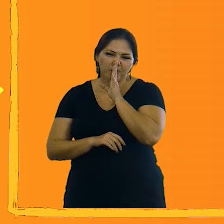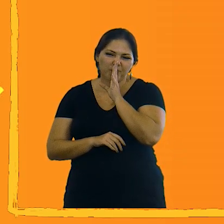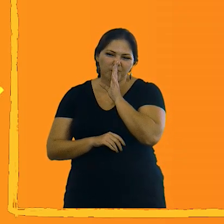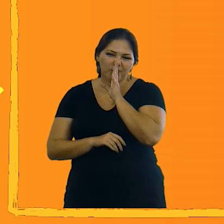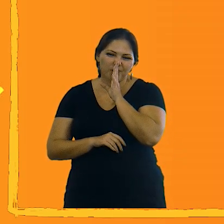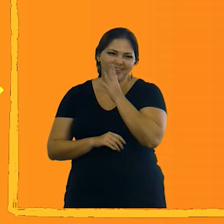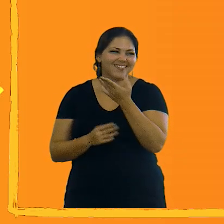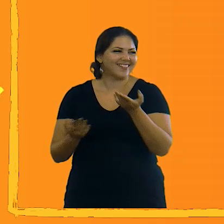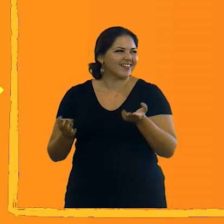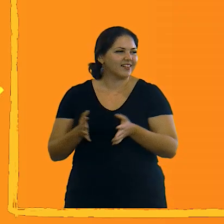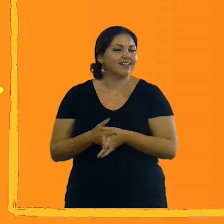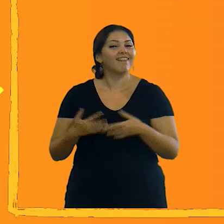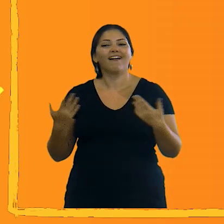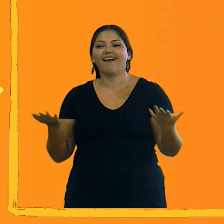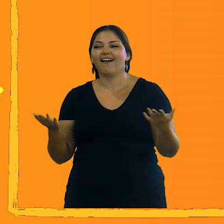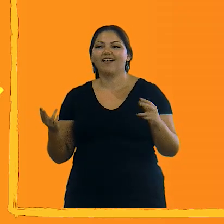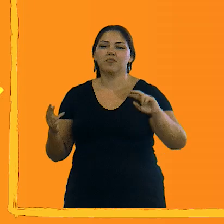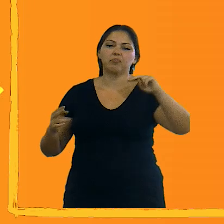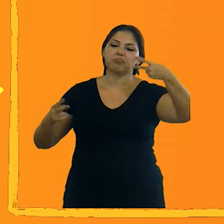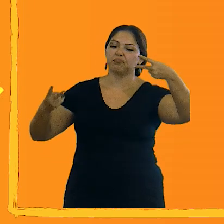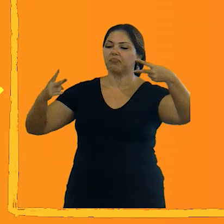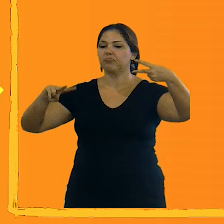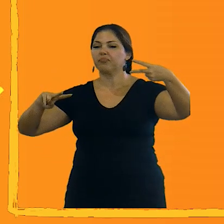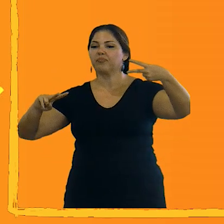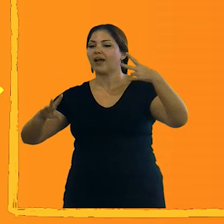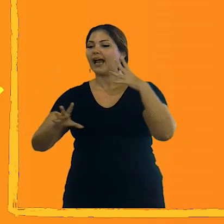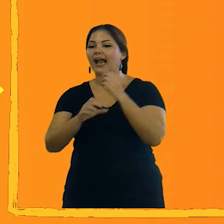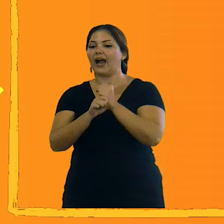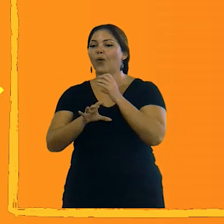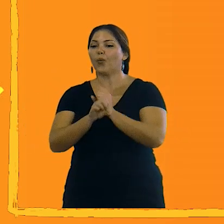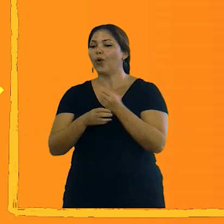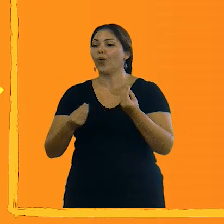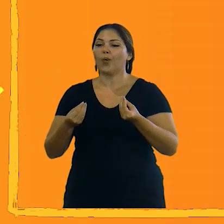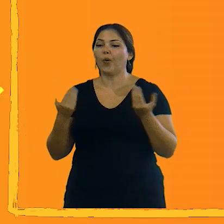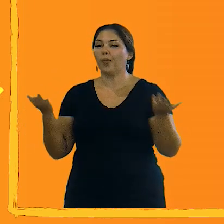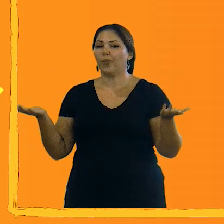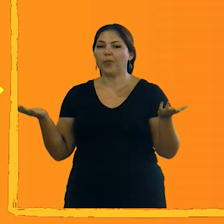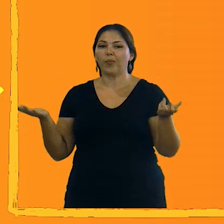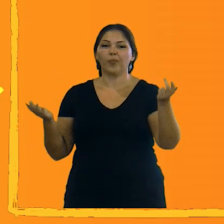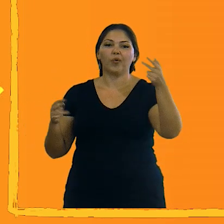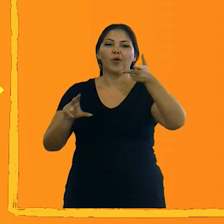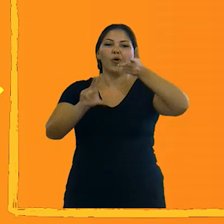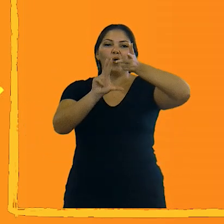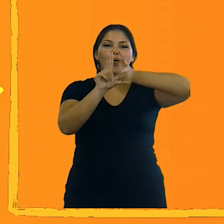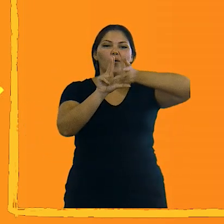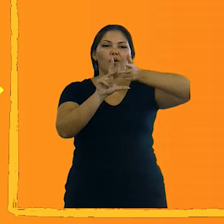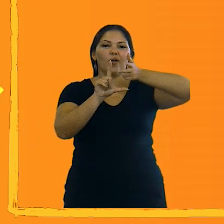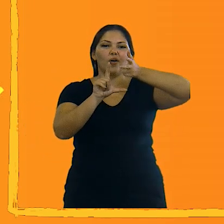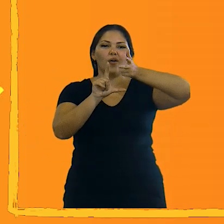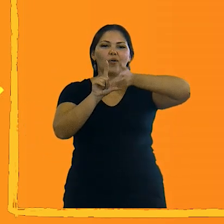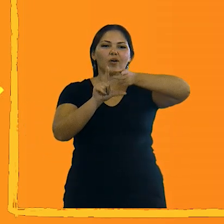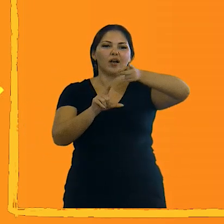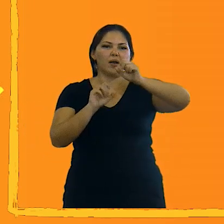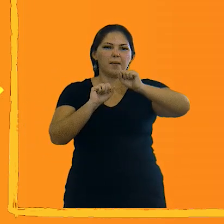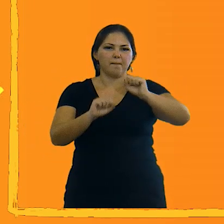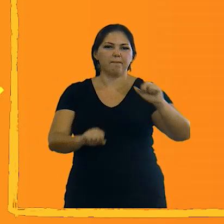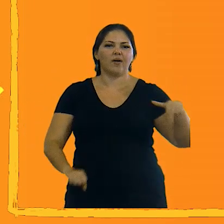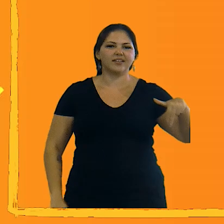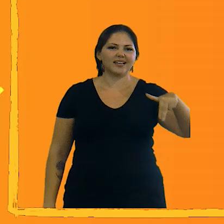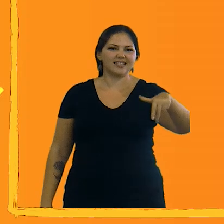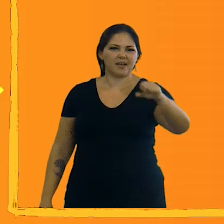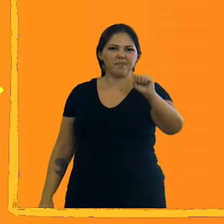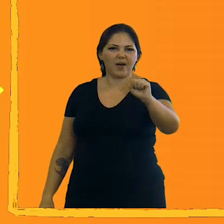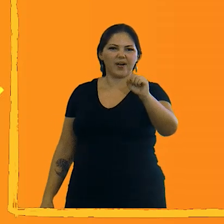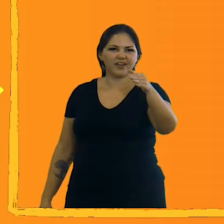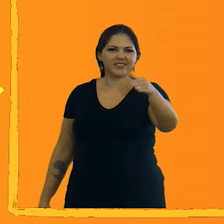Alô como é que eu faço Senhor câmera eu posso descer eu po fazer um exemplo com os